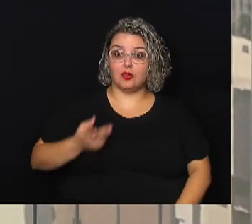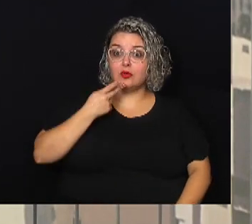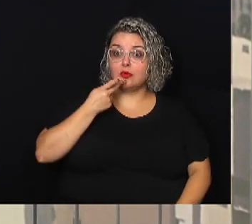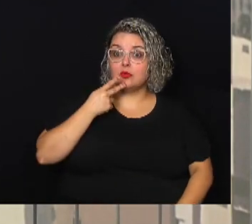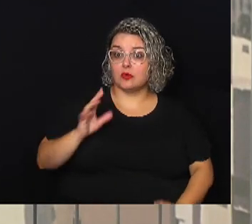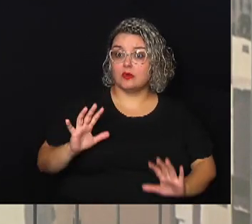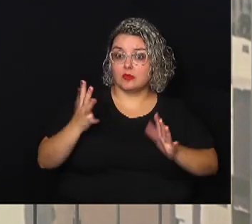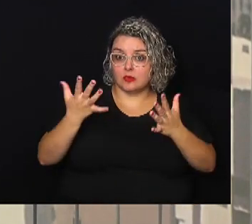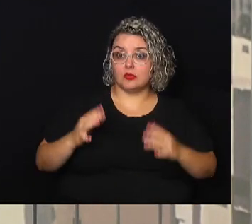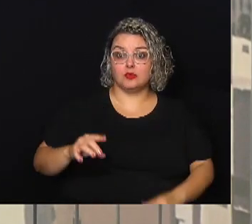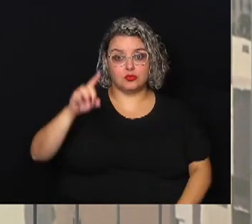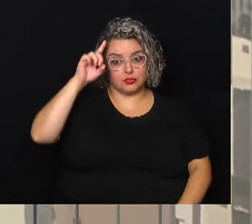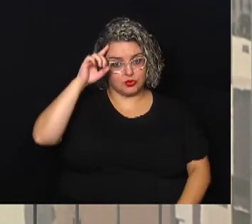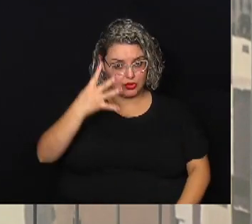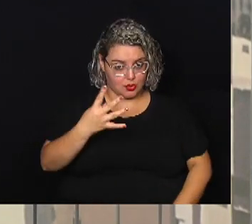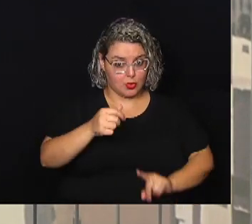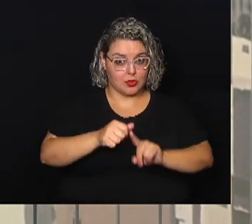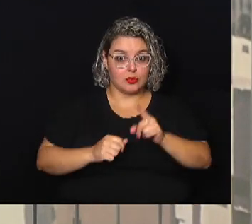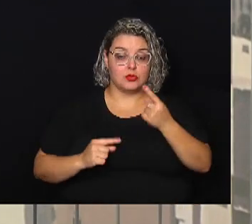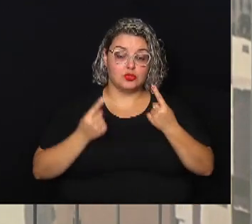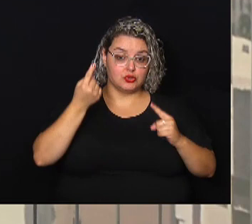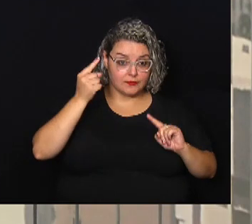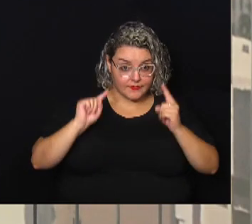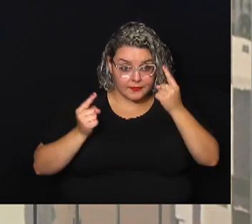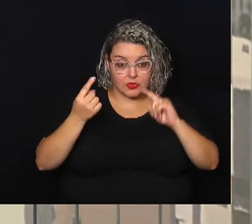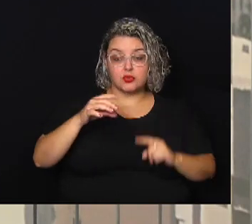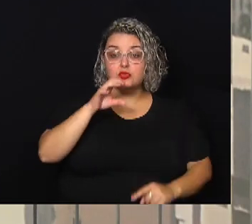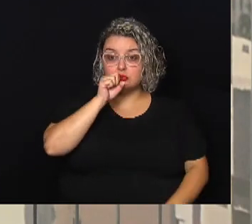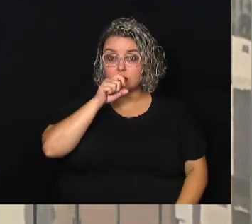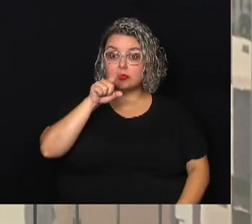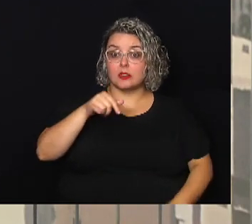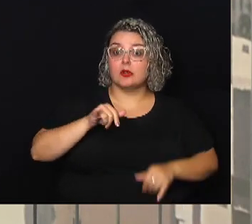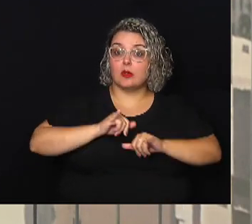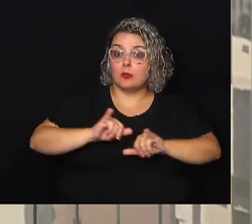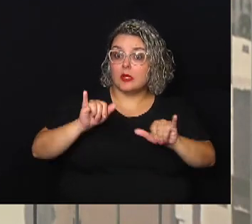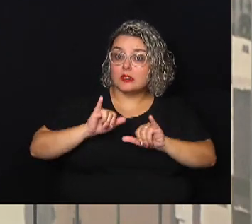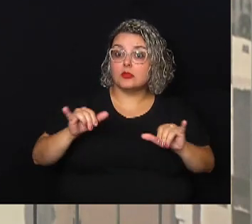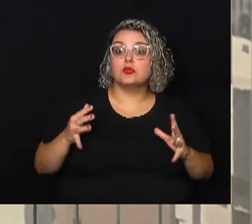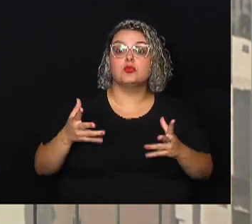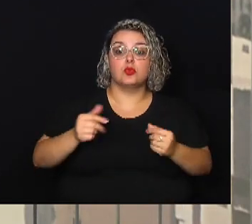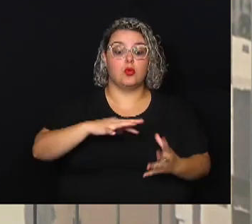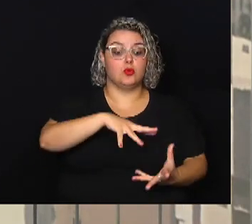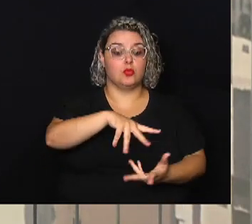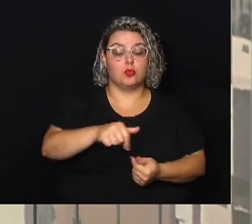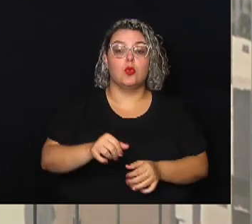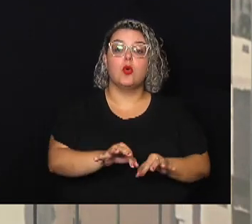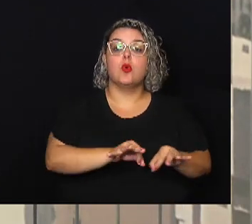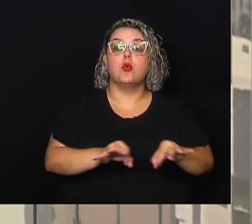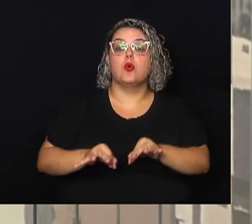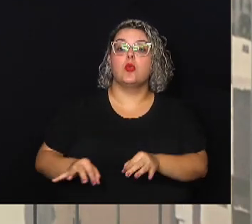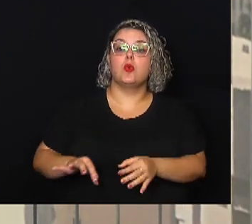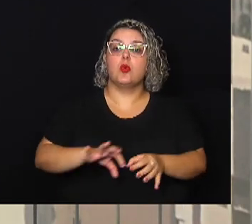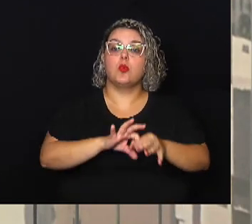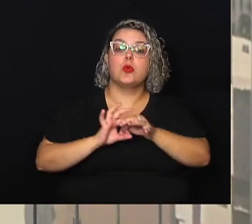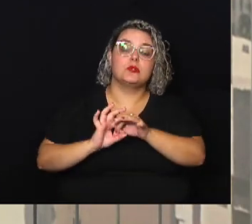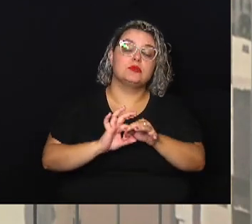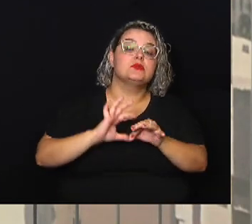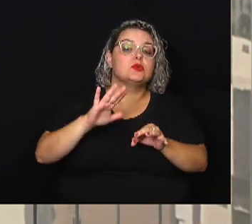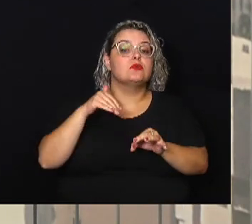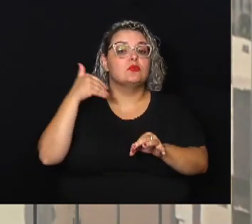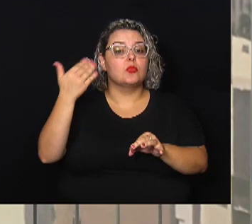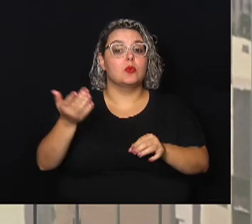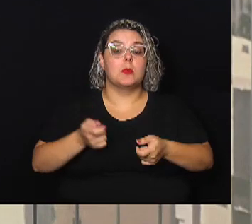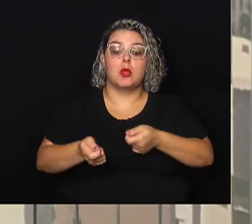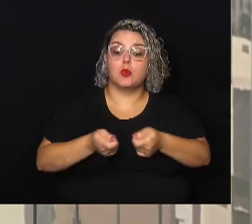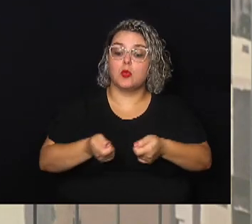no dia 4 de fevereiro, no sábado. E essa é uma iniciativa global organizada pela União Internacional para o